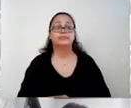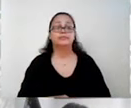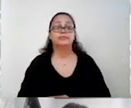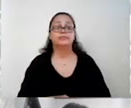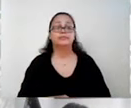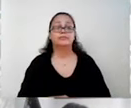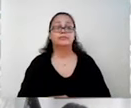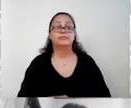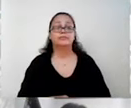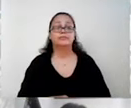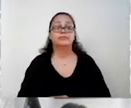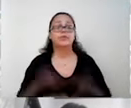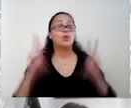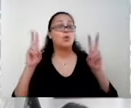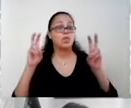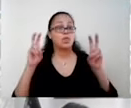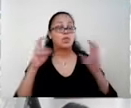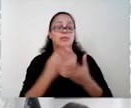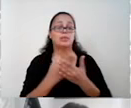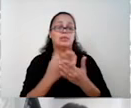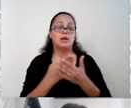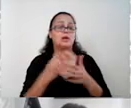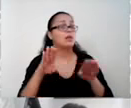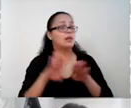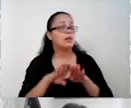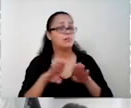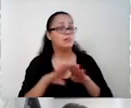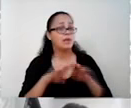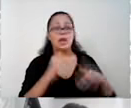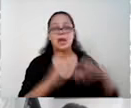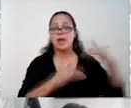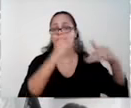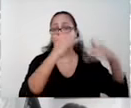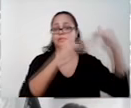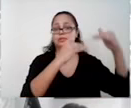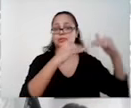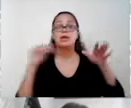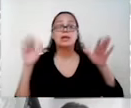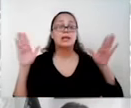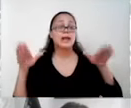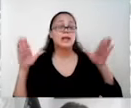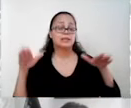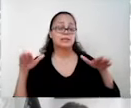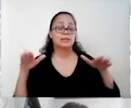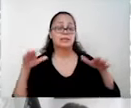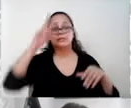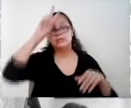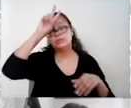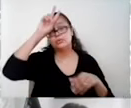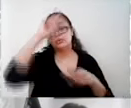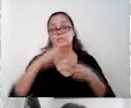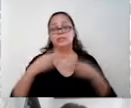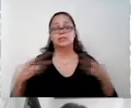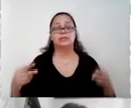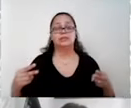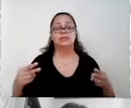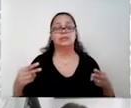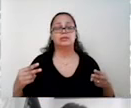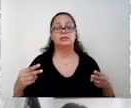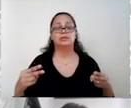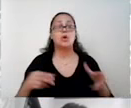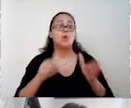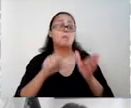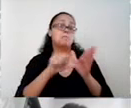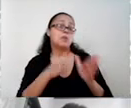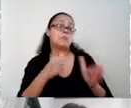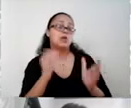Bom, o tema dessa aula é também a evolução das asas dos insetos, que, como eu já antecipei, foi o primeiro grupo de